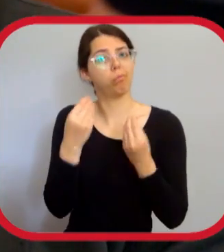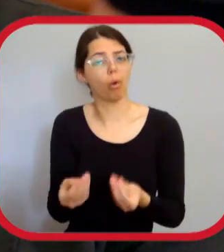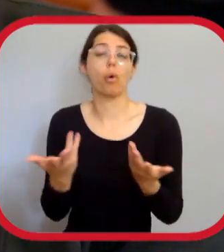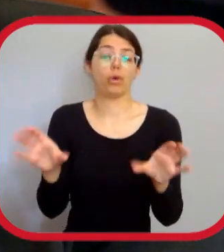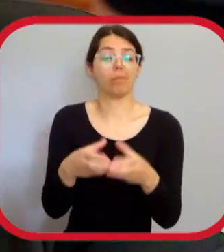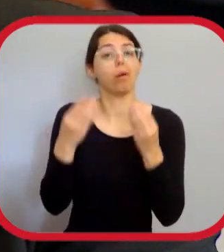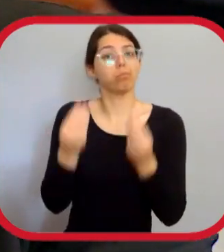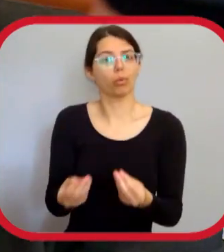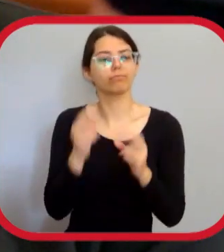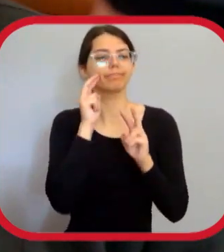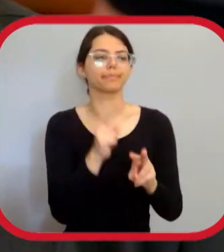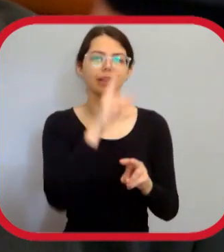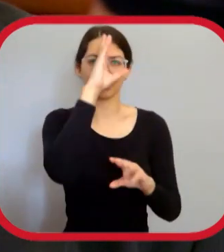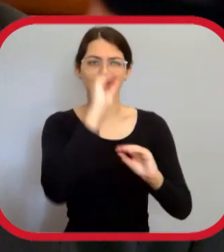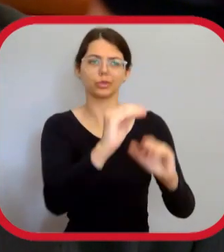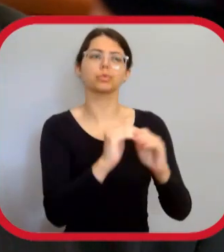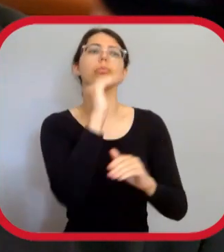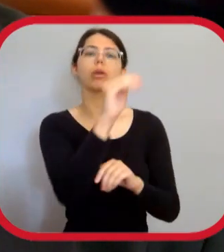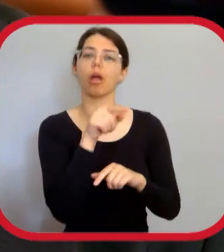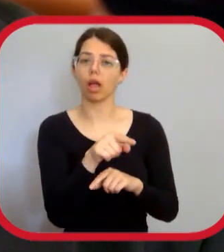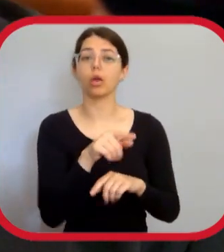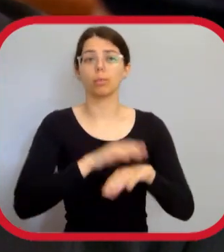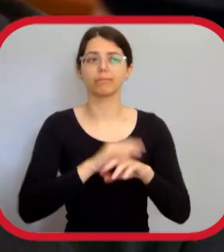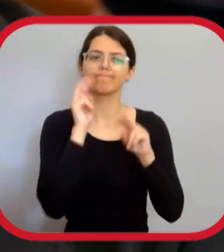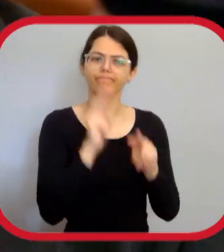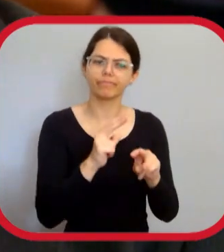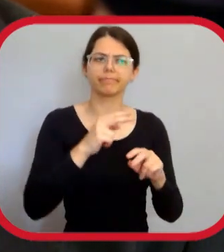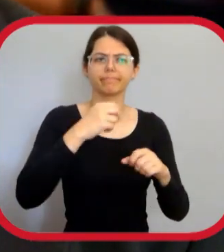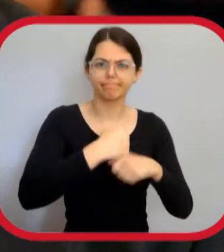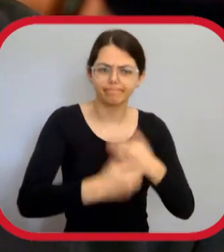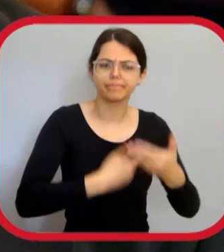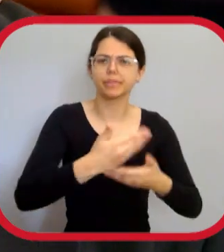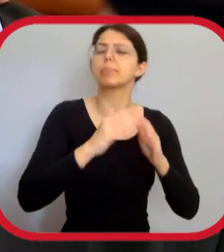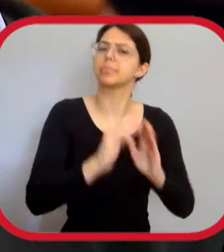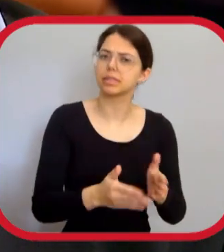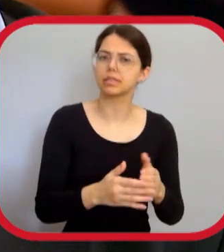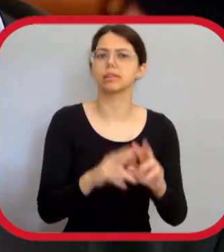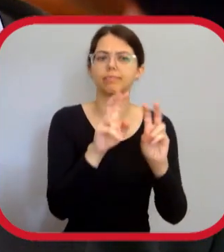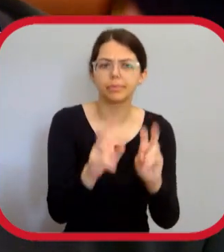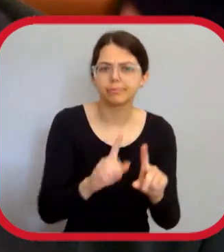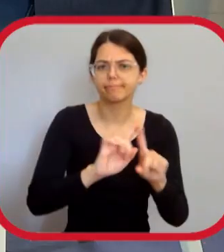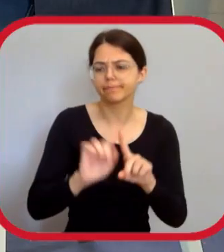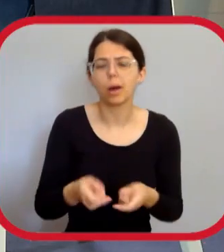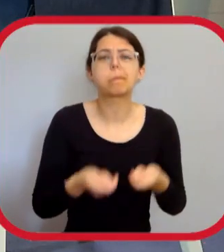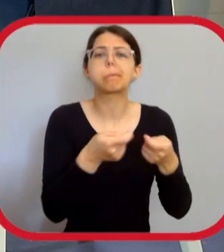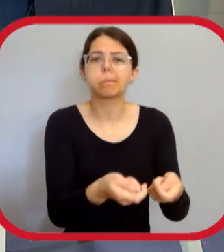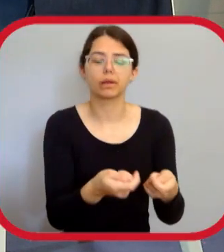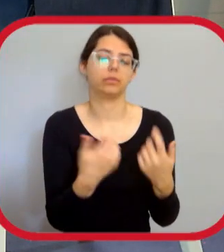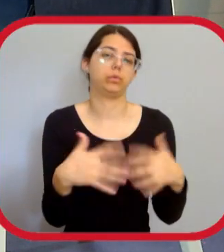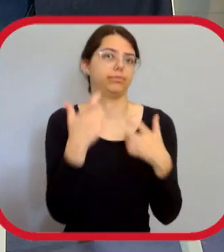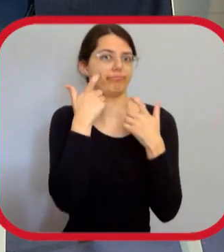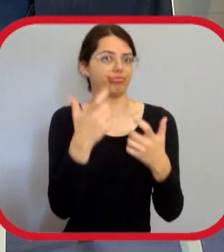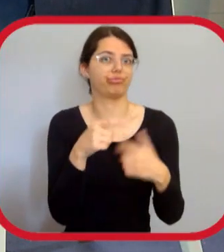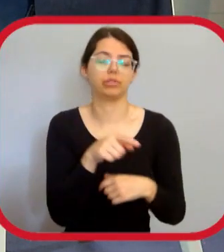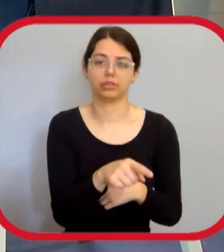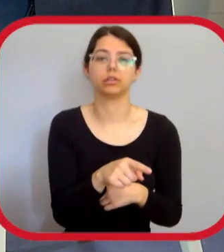ministro ou uma boa equipa, neste caso, que olhe para o ensino superior, porque precisa de ser olhado. Estas questões todas